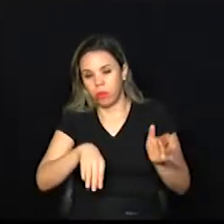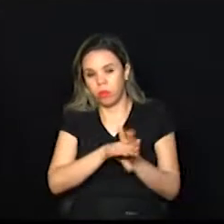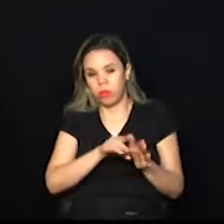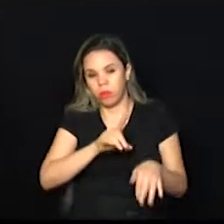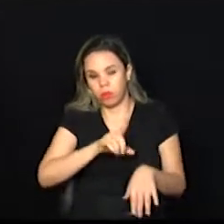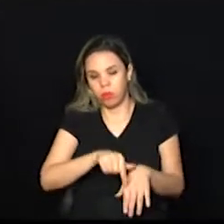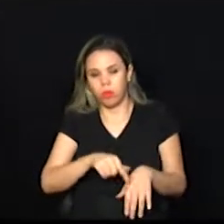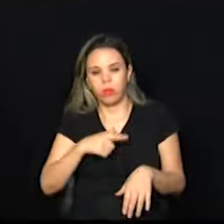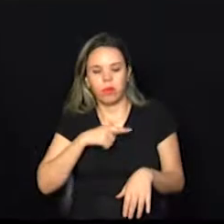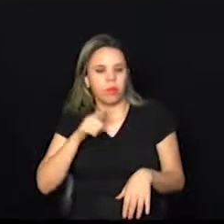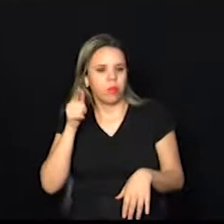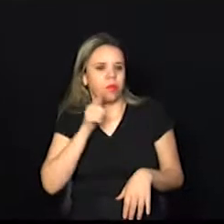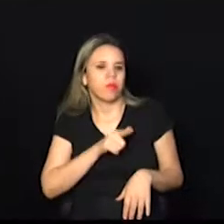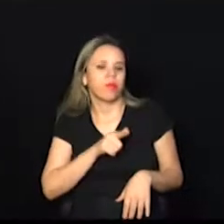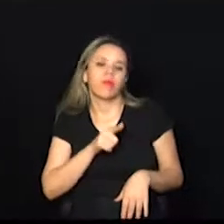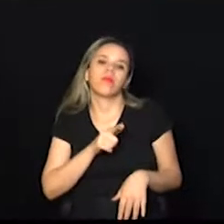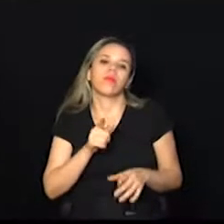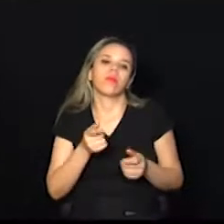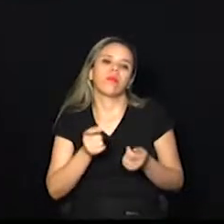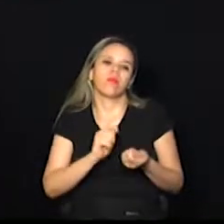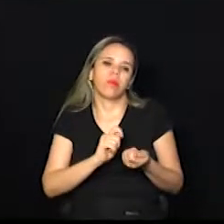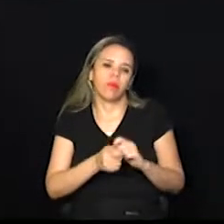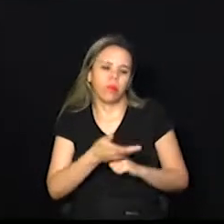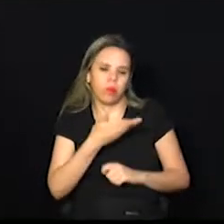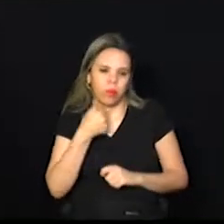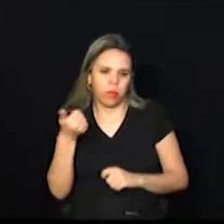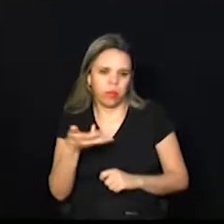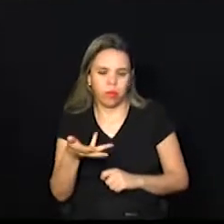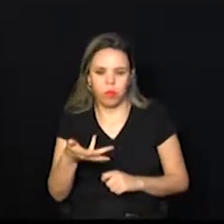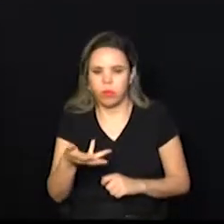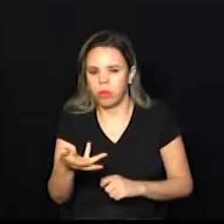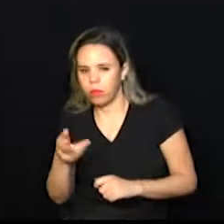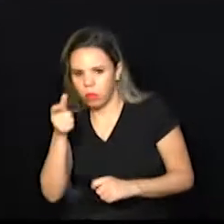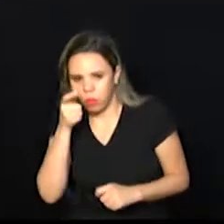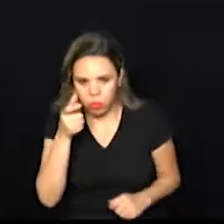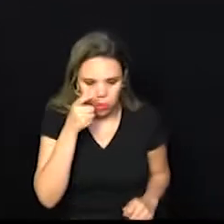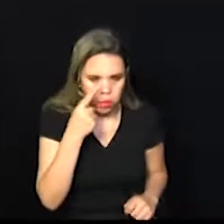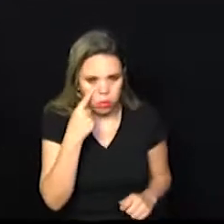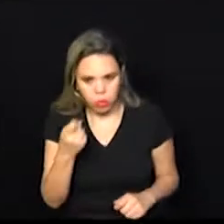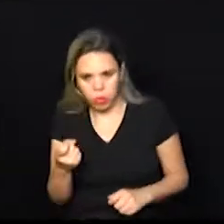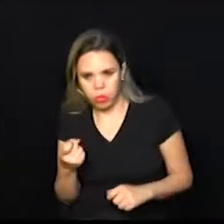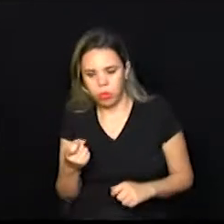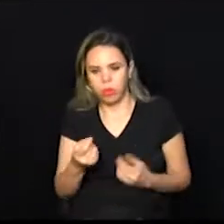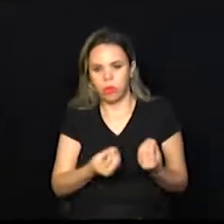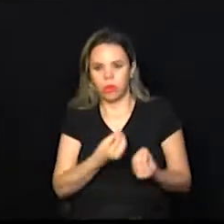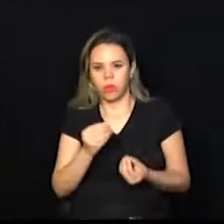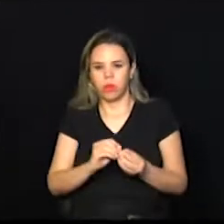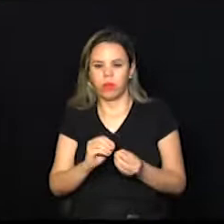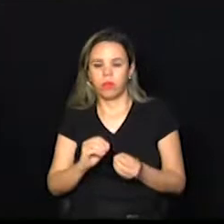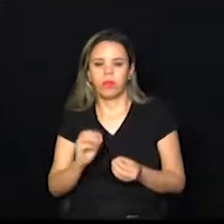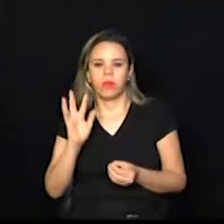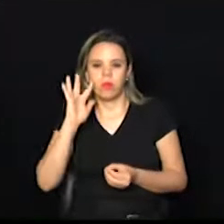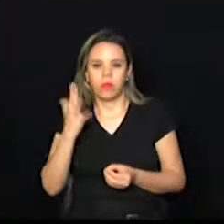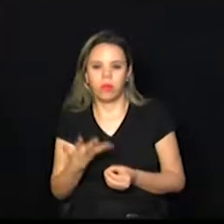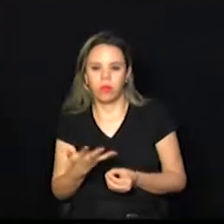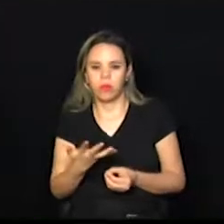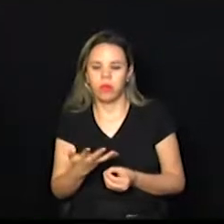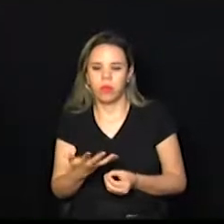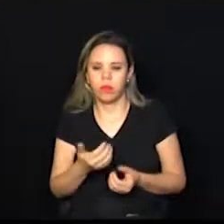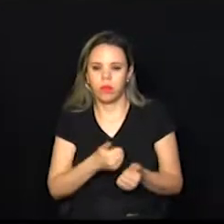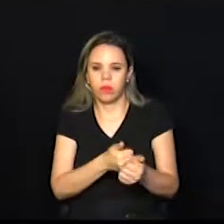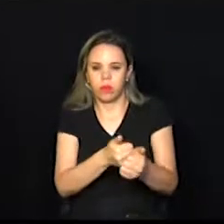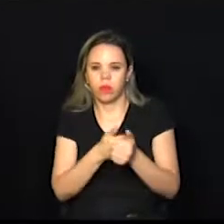isso a gente conseguiu melhorar muito o fluxo, e depois vocês vão ver que interessante como isso teve reflexo no nosso